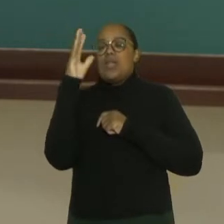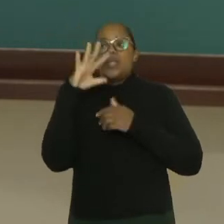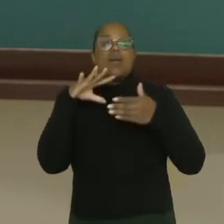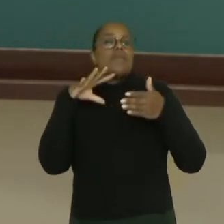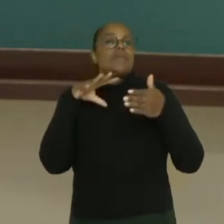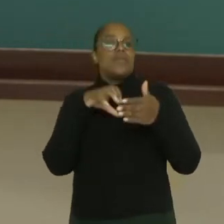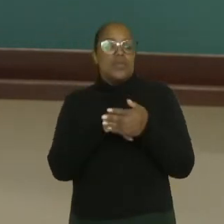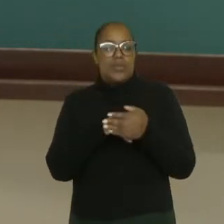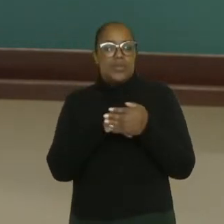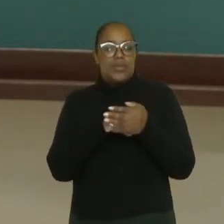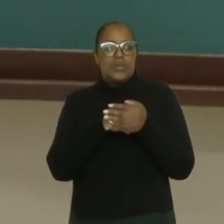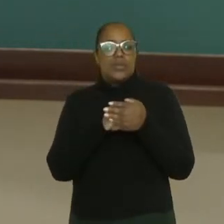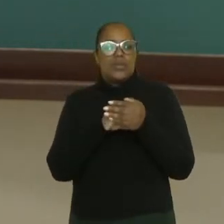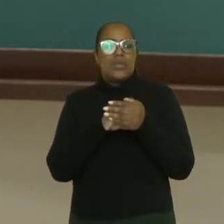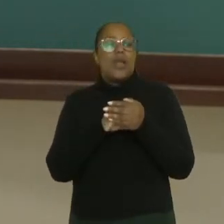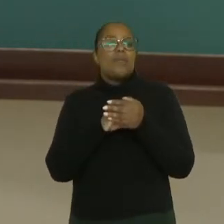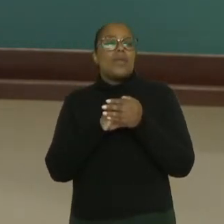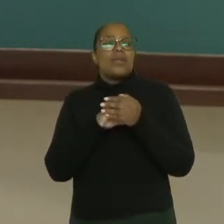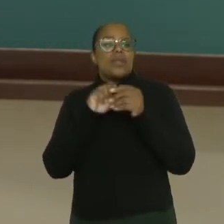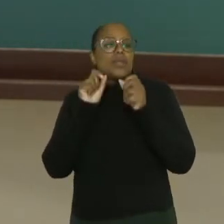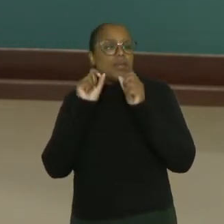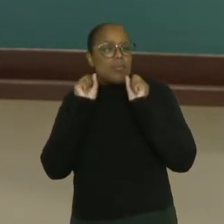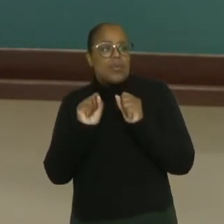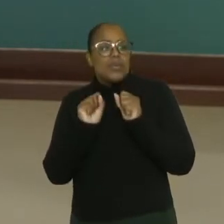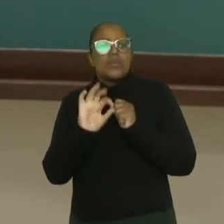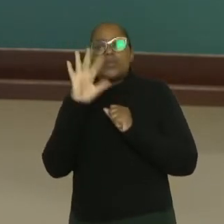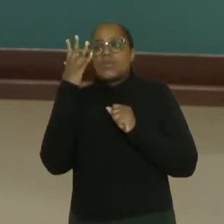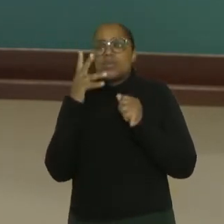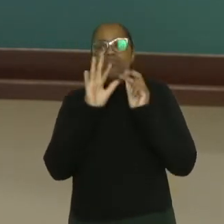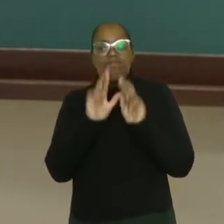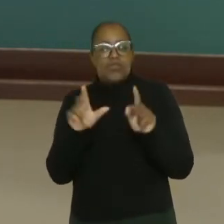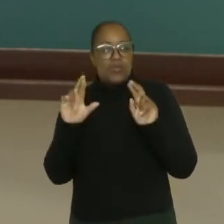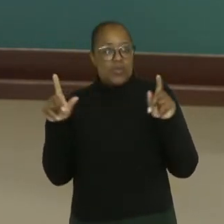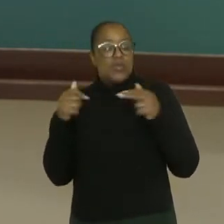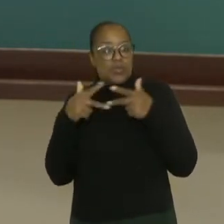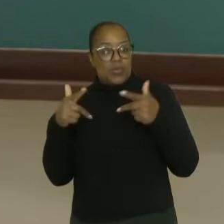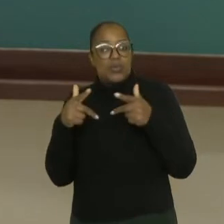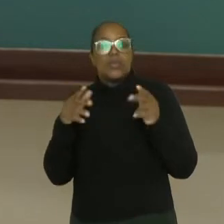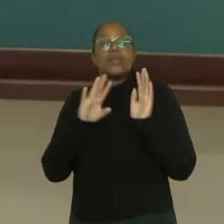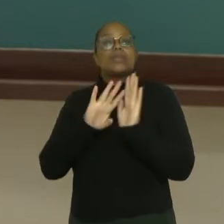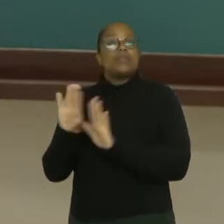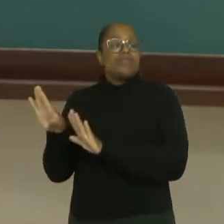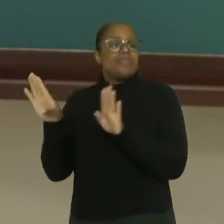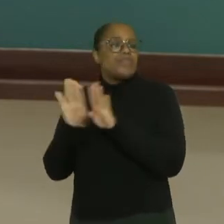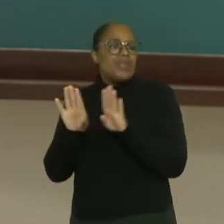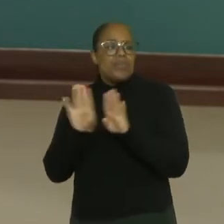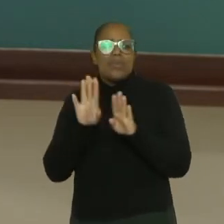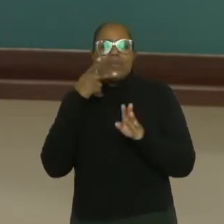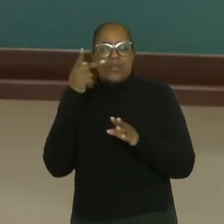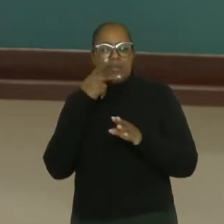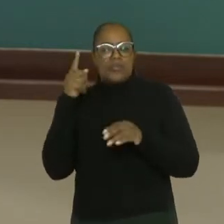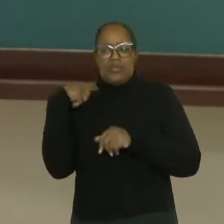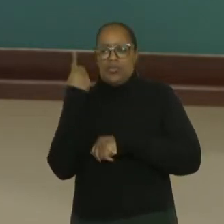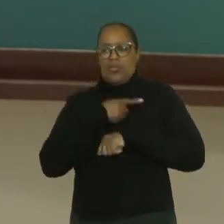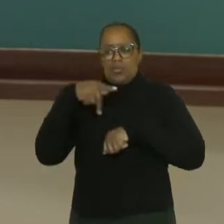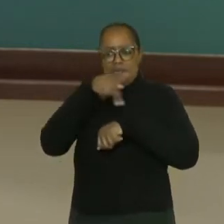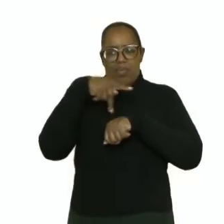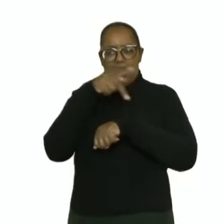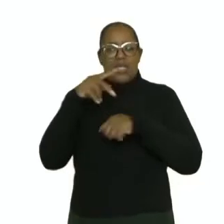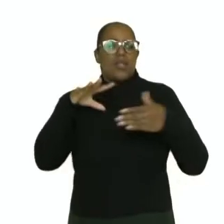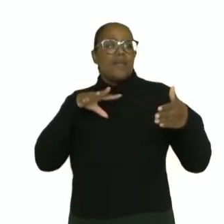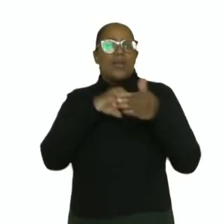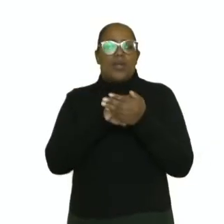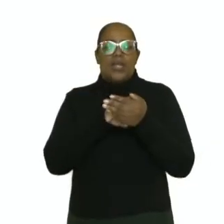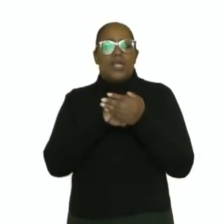agir pelo combate delas, certo? Falamos em nosso país da violência doméstica, da